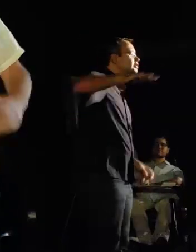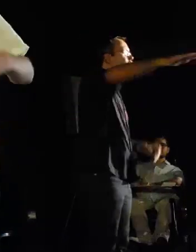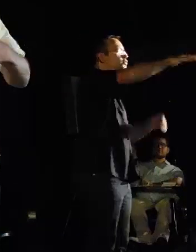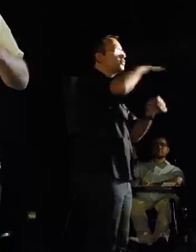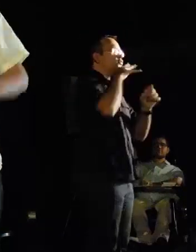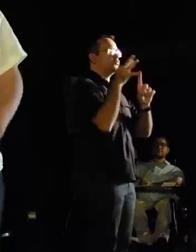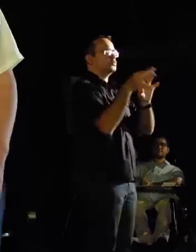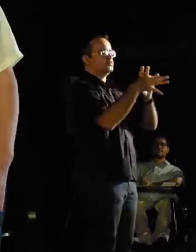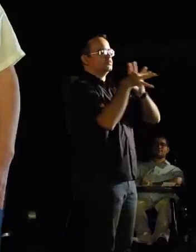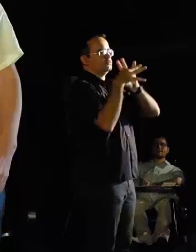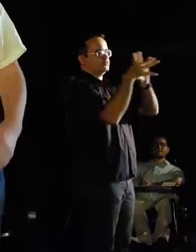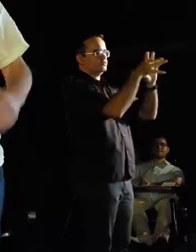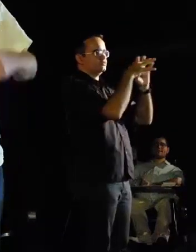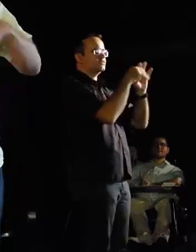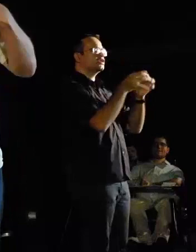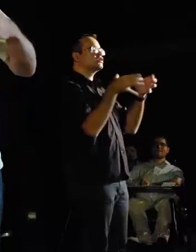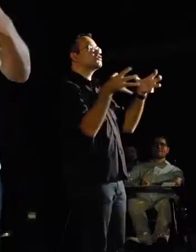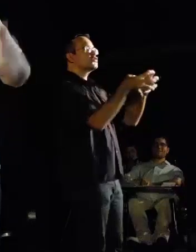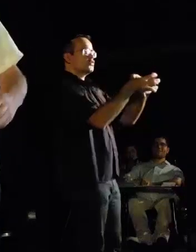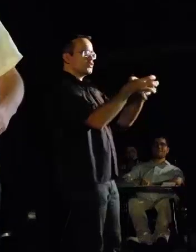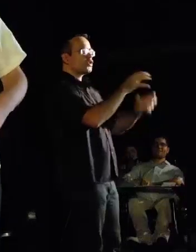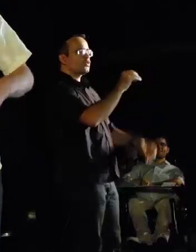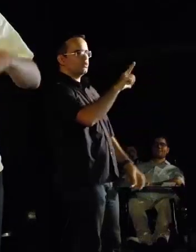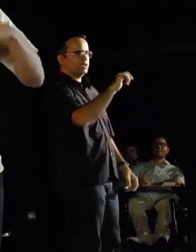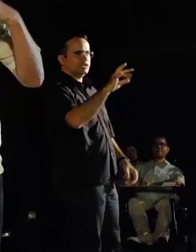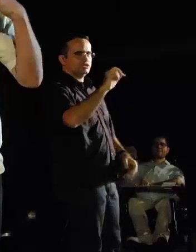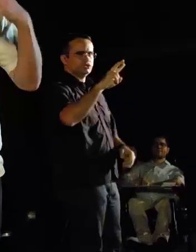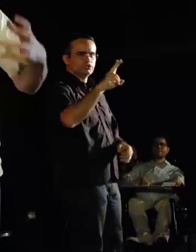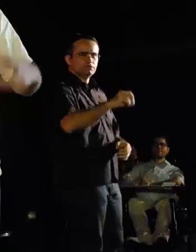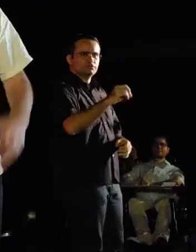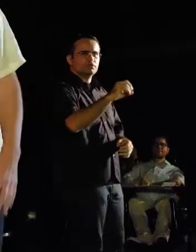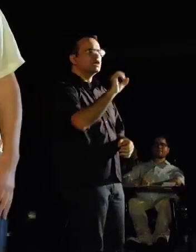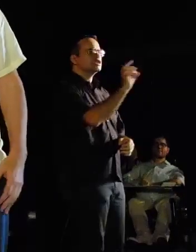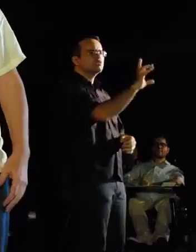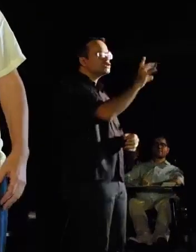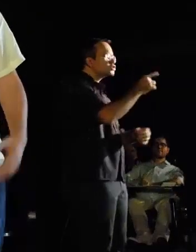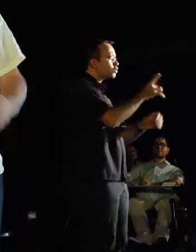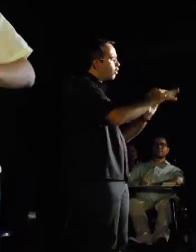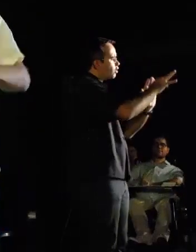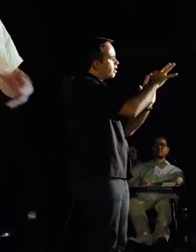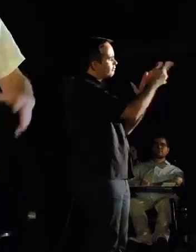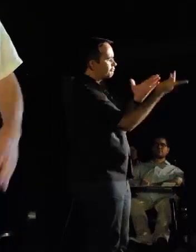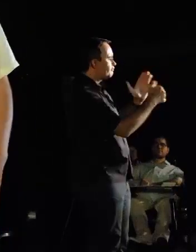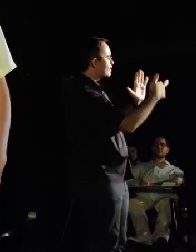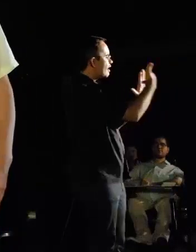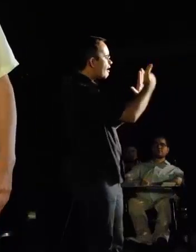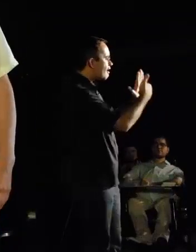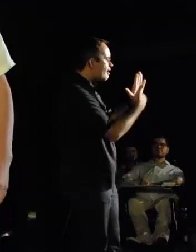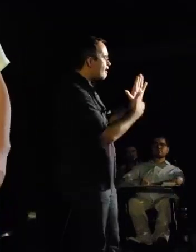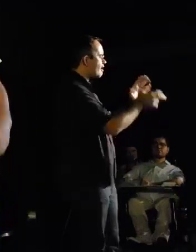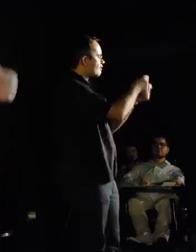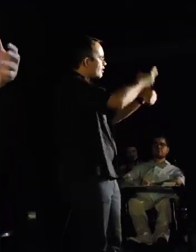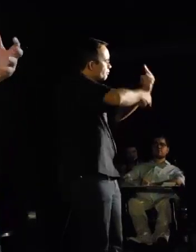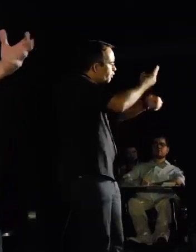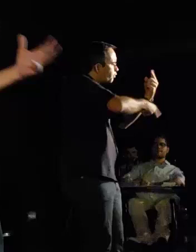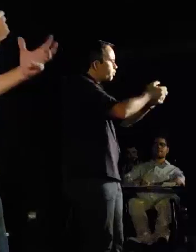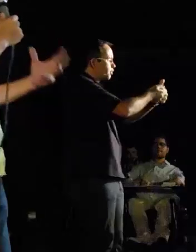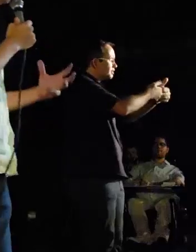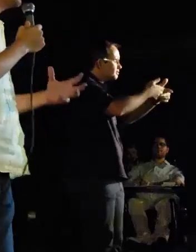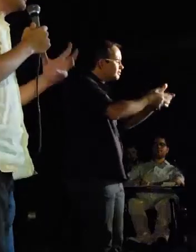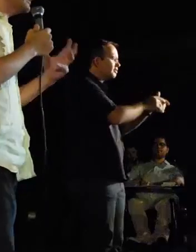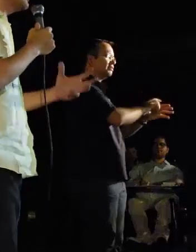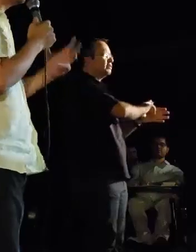nós. E quando eu falo do coletivo que somos nós, eu falo para muito além de formas políticas, sejam quais formas políticas forem. Estou falando